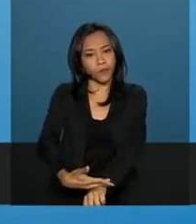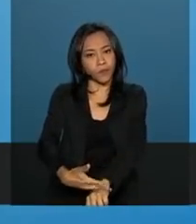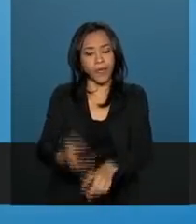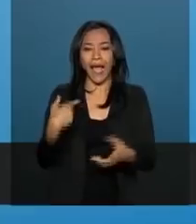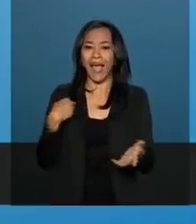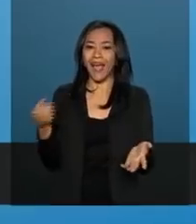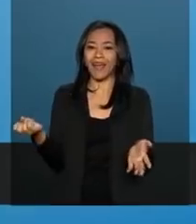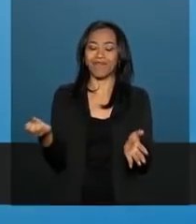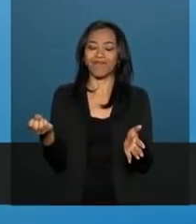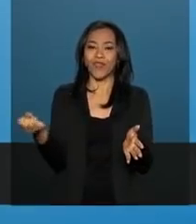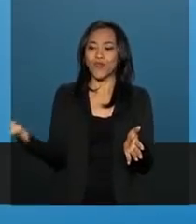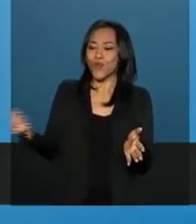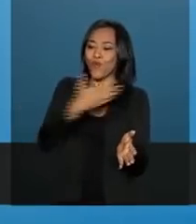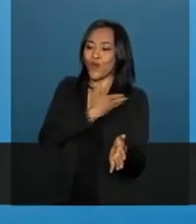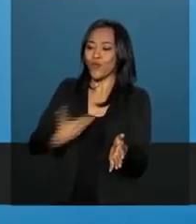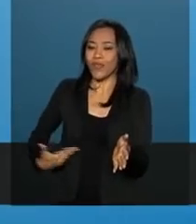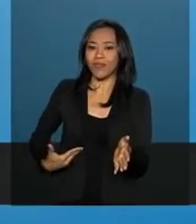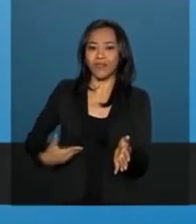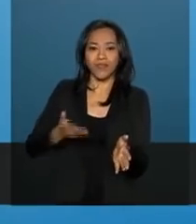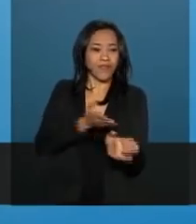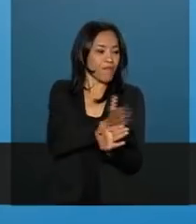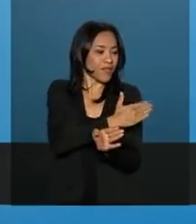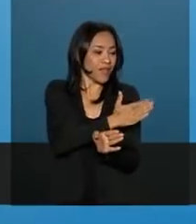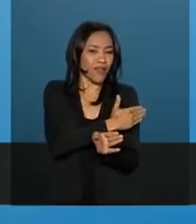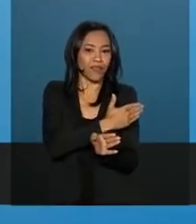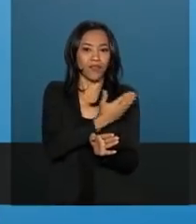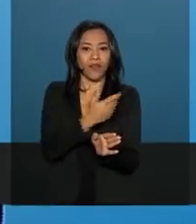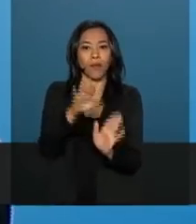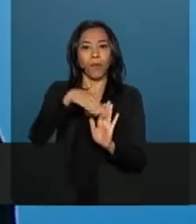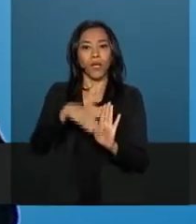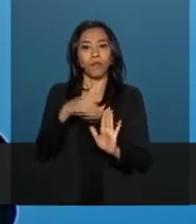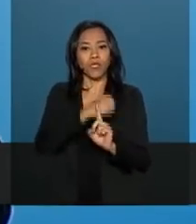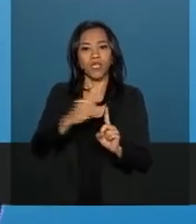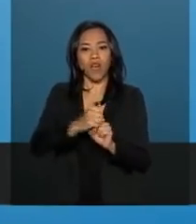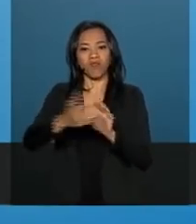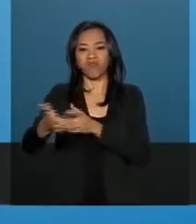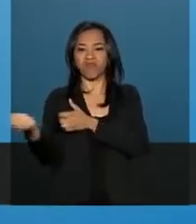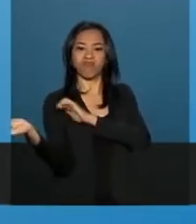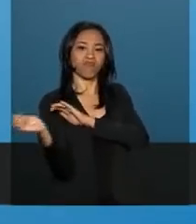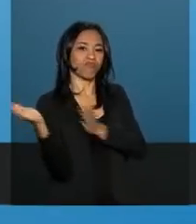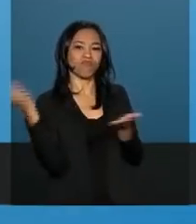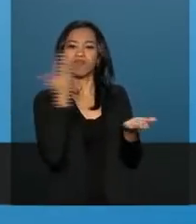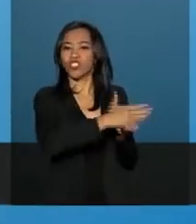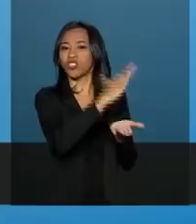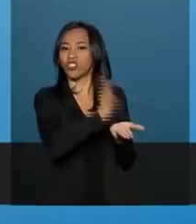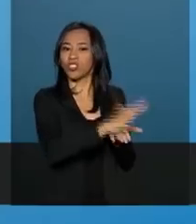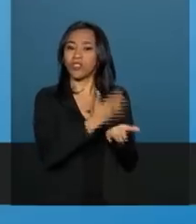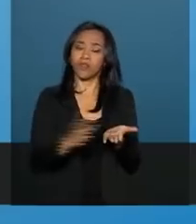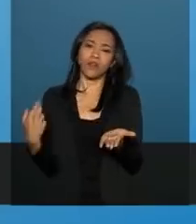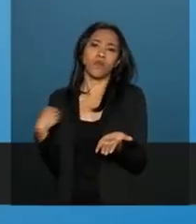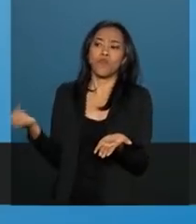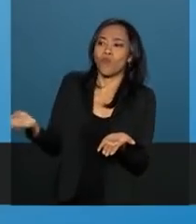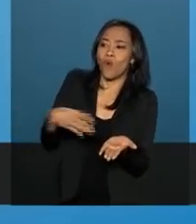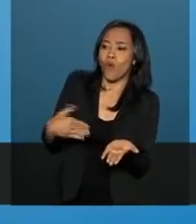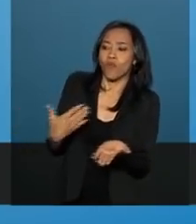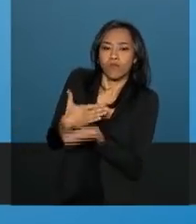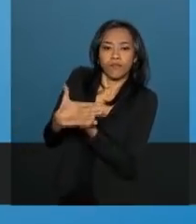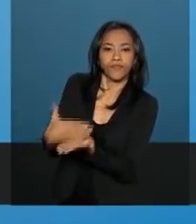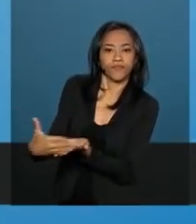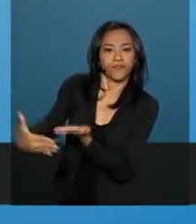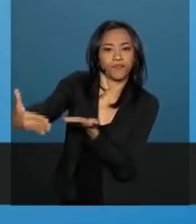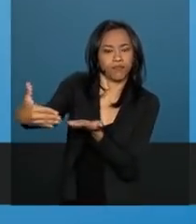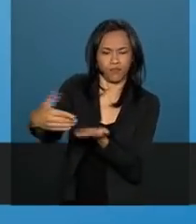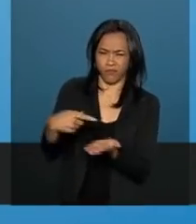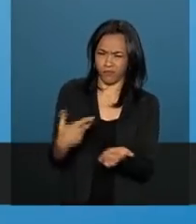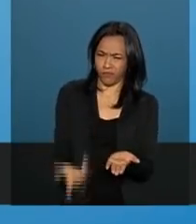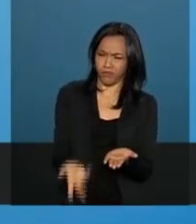um novo governo, você destrói os programas anteriores para colocar outros programas no seu lugar. Isto é fruto de uma